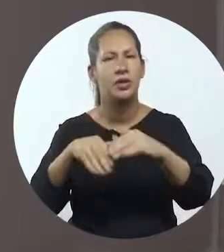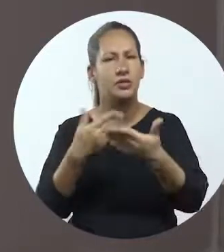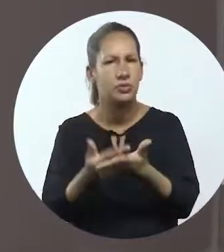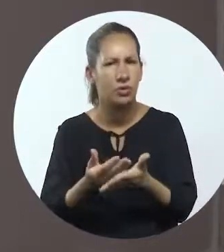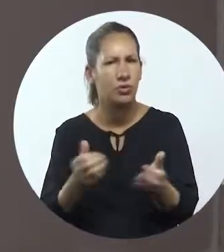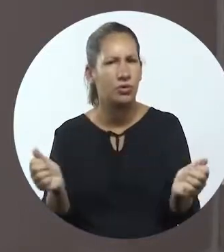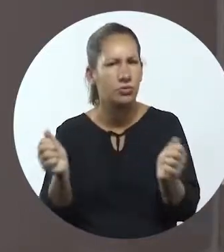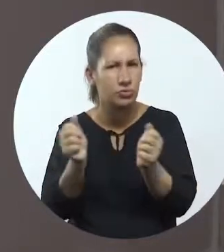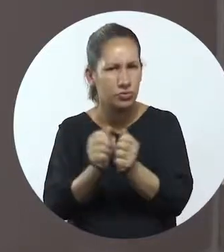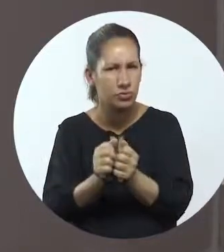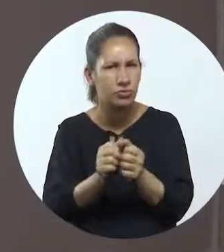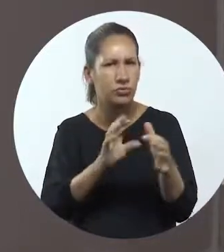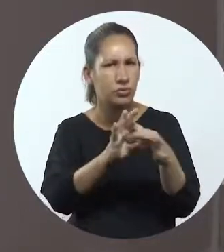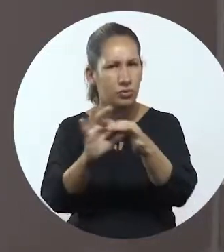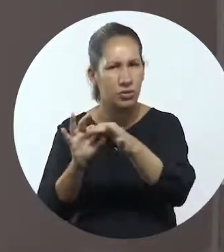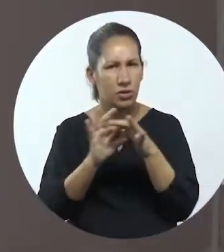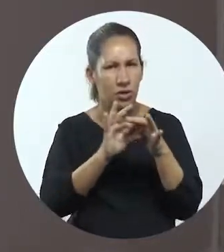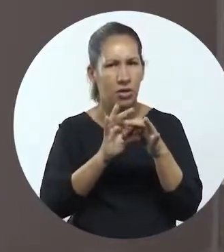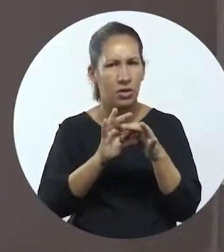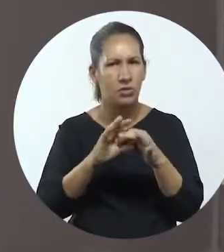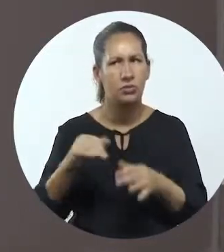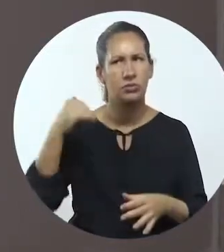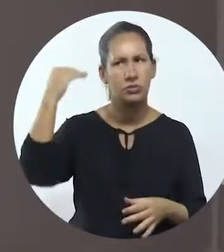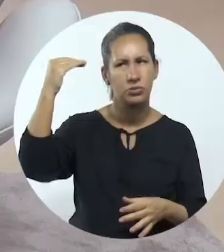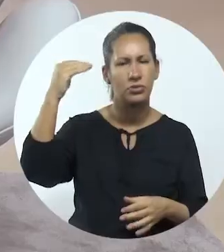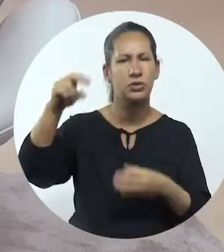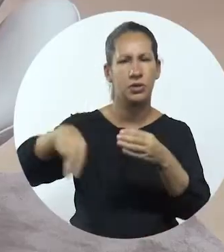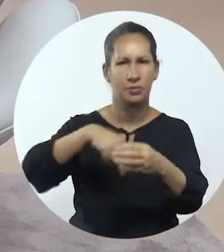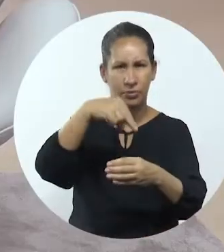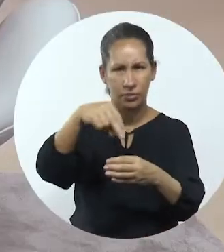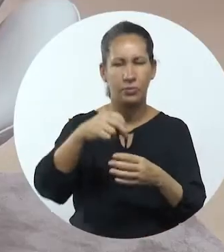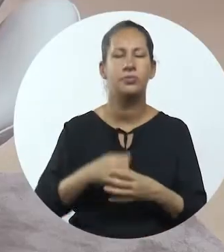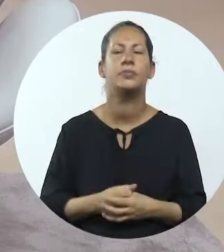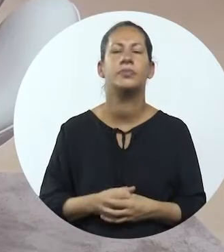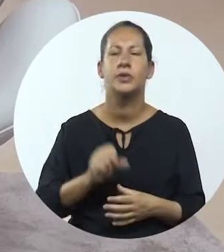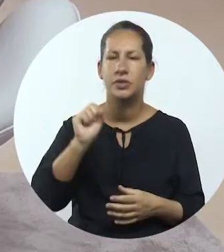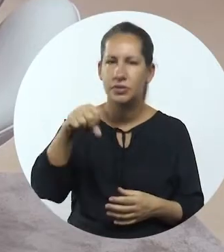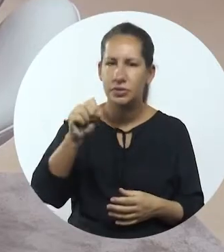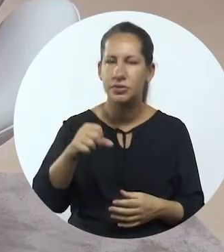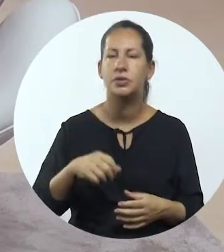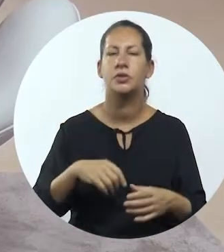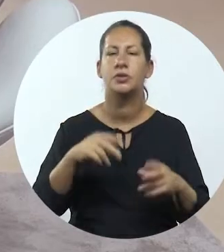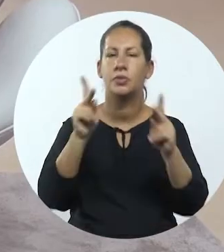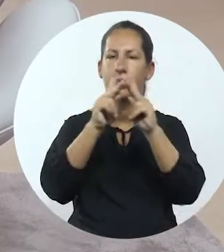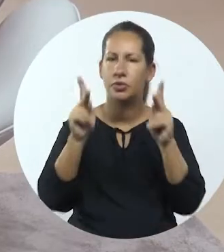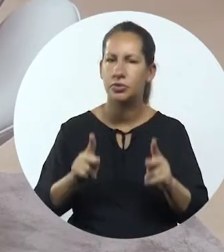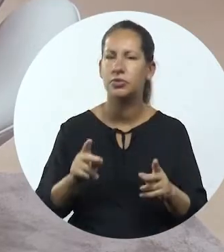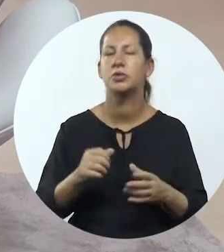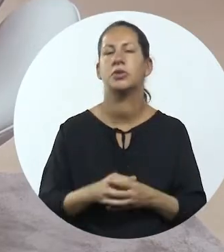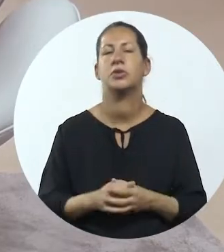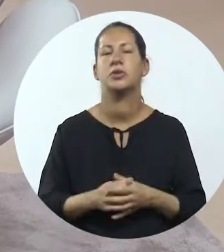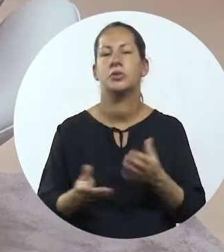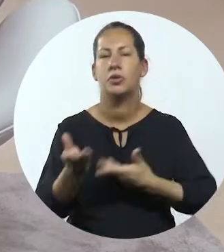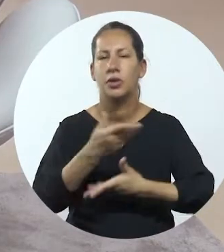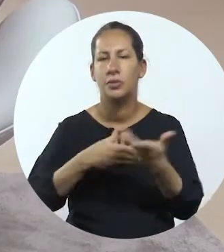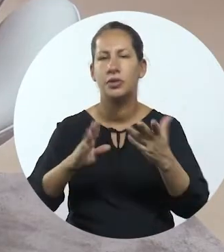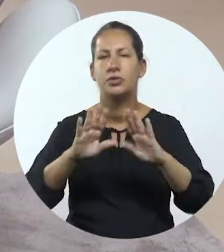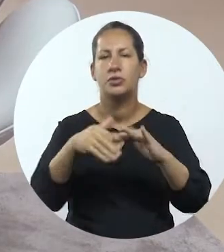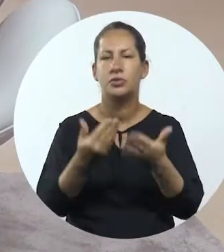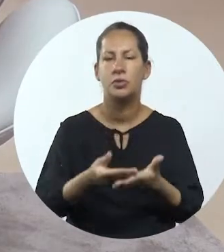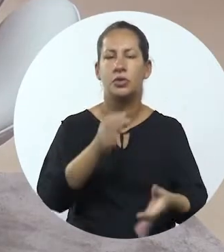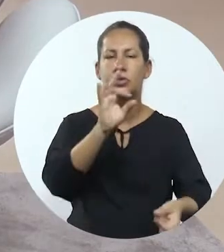estabelecendo parceria com o Tribunal Superior Eleitoral. Isso, esse é um projeto que tem sido o coração das escolas